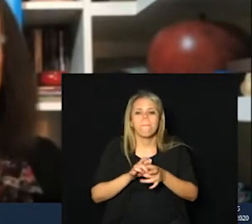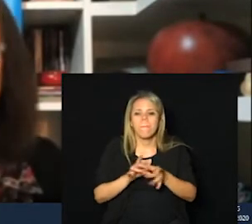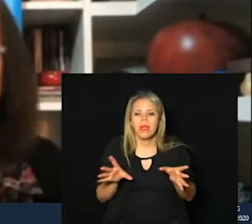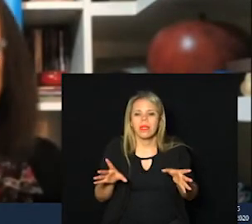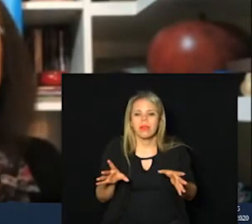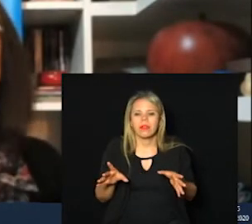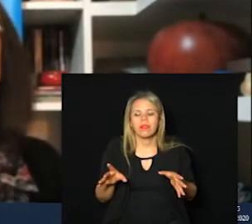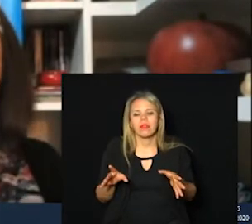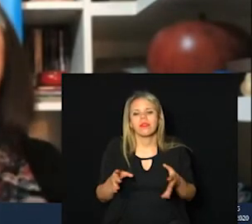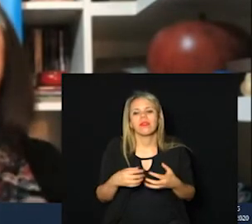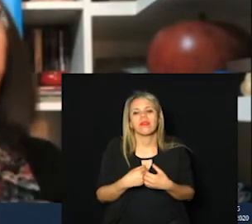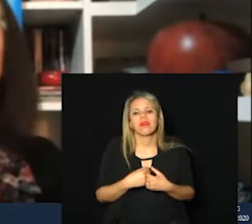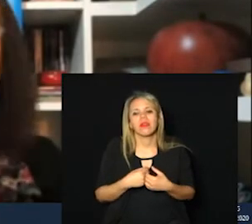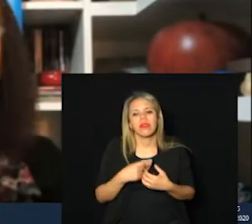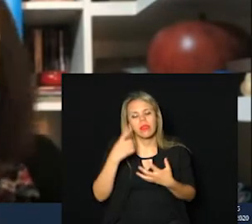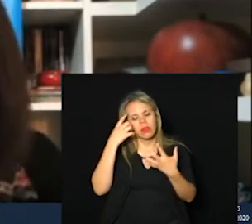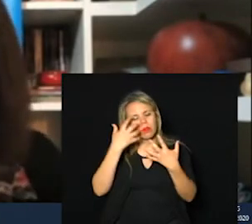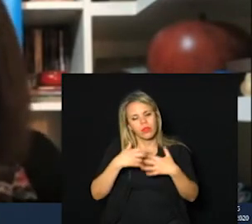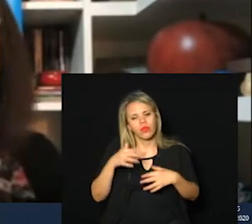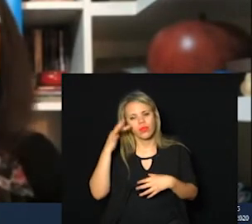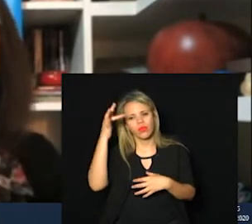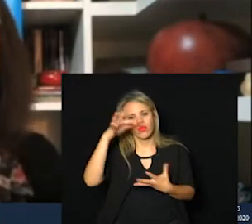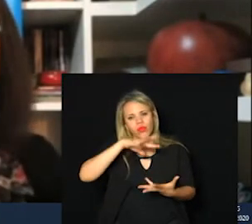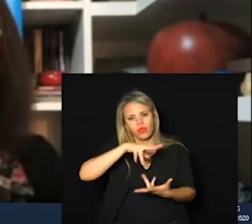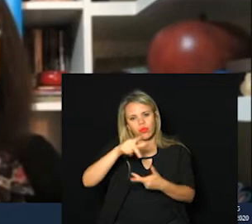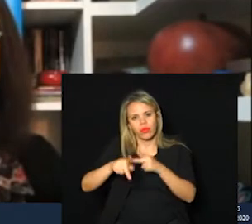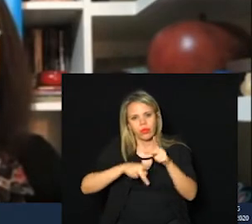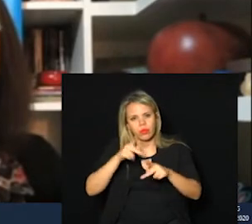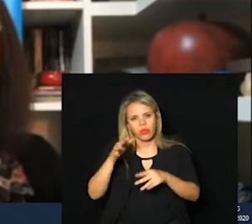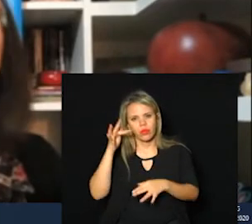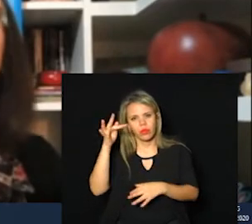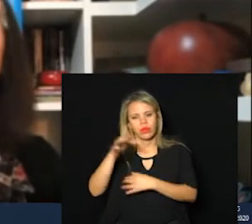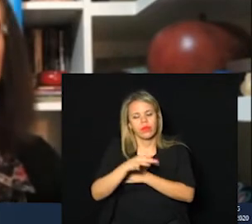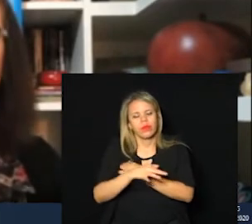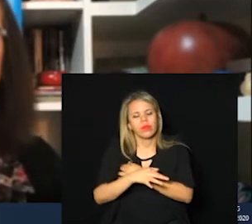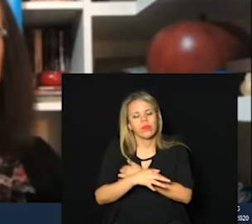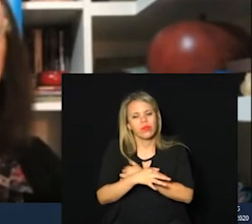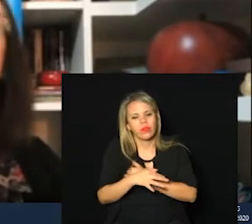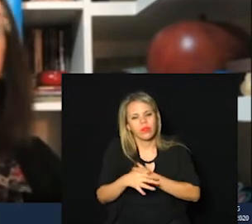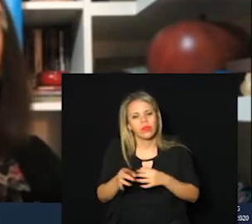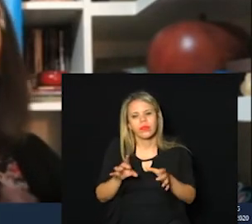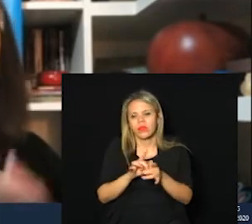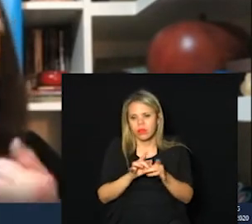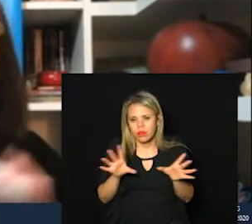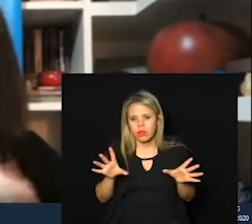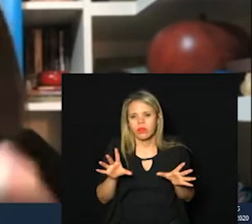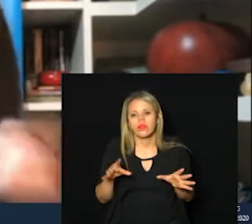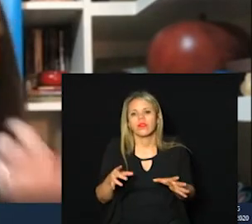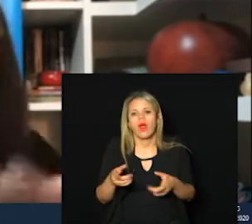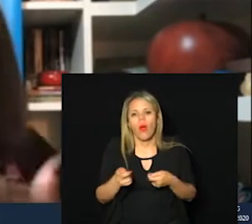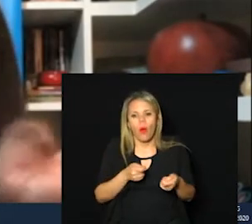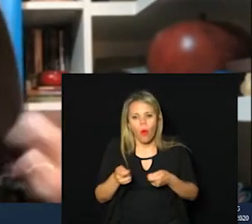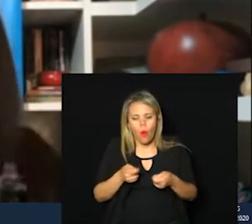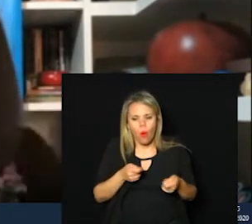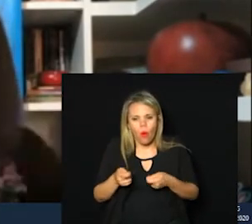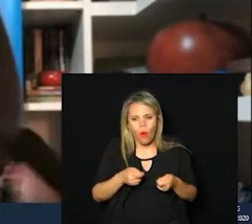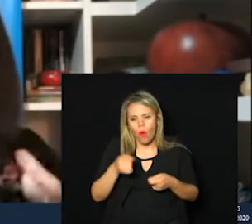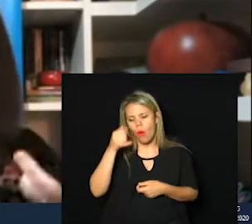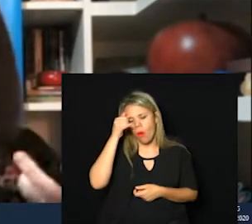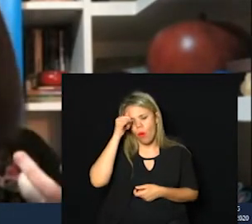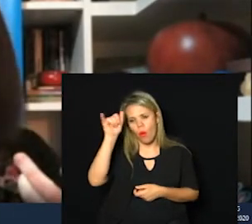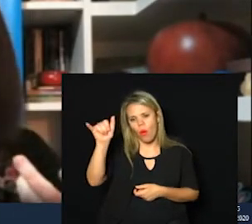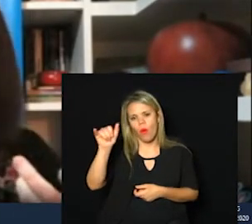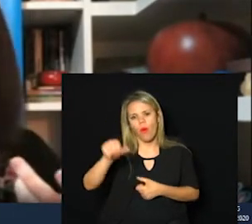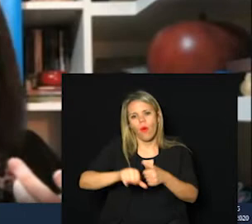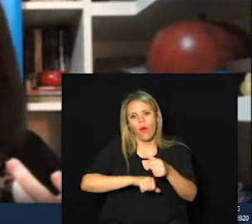do planeta, o futuro das próximas gerações, que permite controlar e combater a